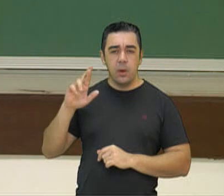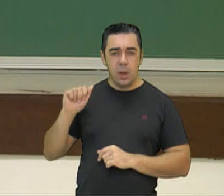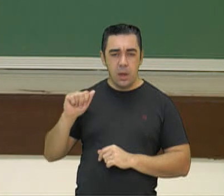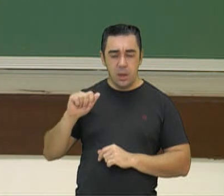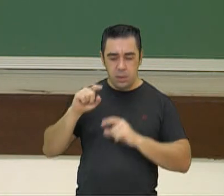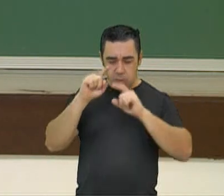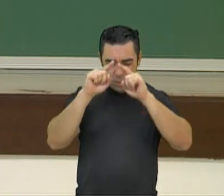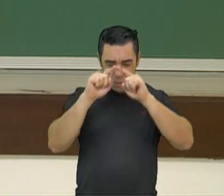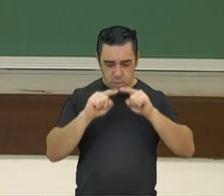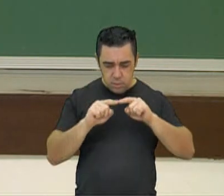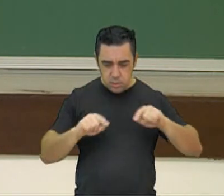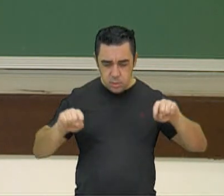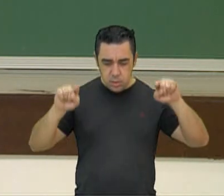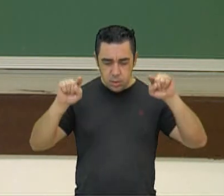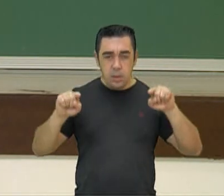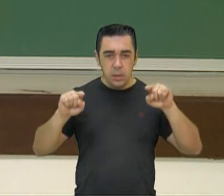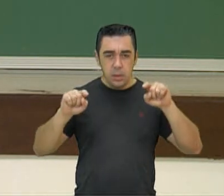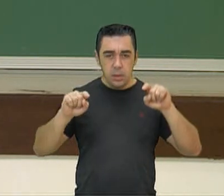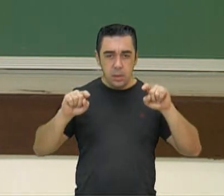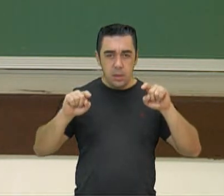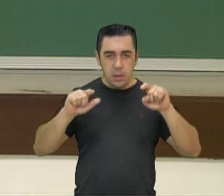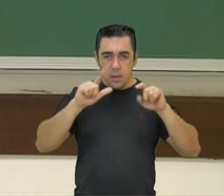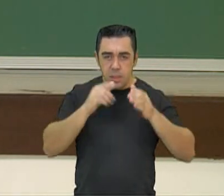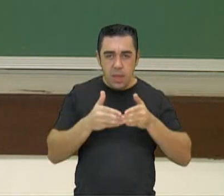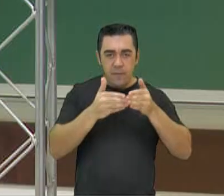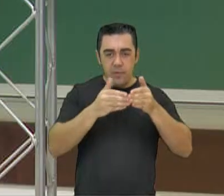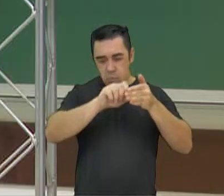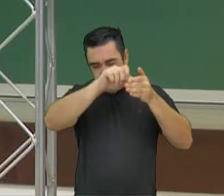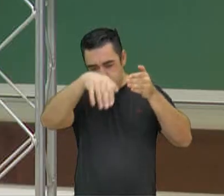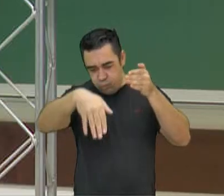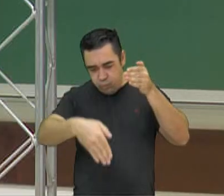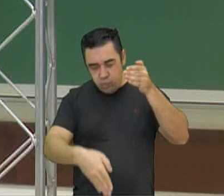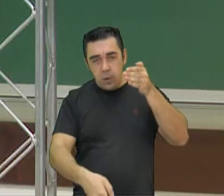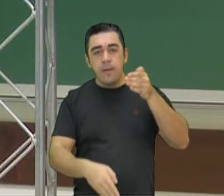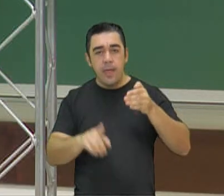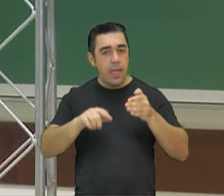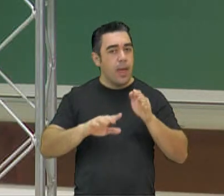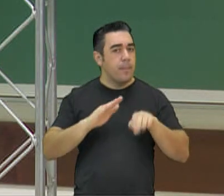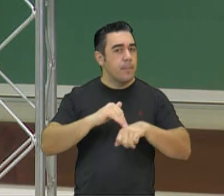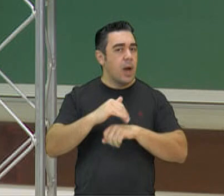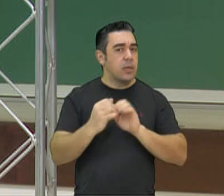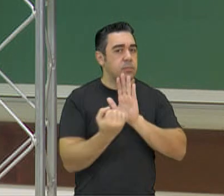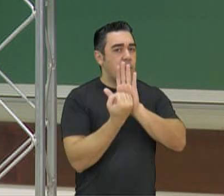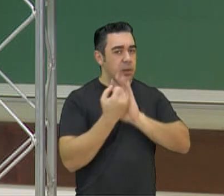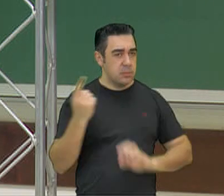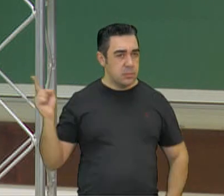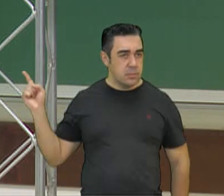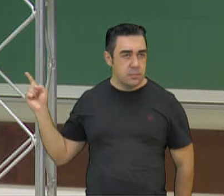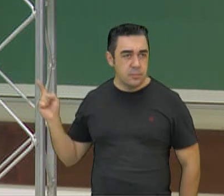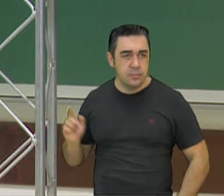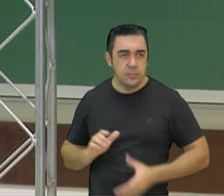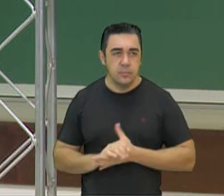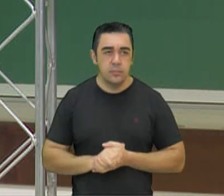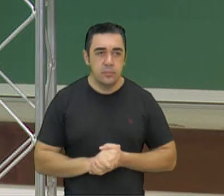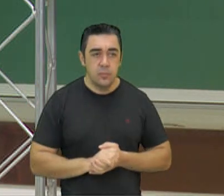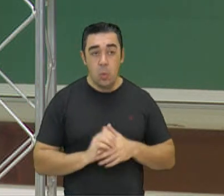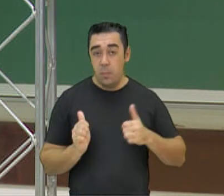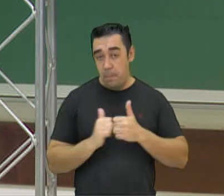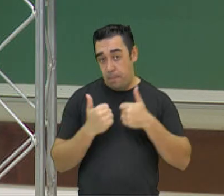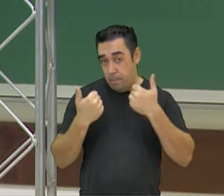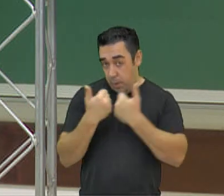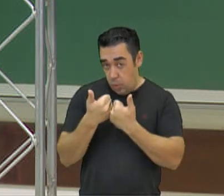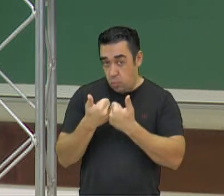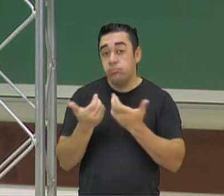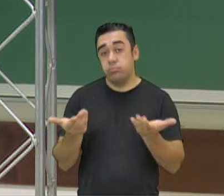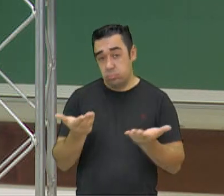nesse momento não tinha representação de pessoas, era mais símbolos mesmo. O pão, né,